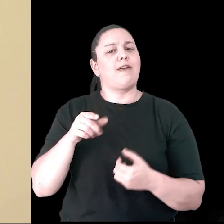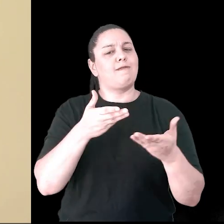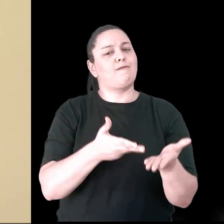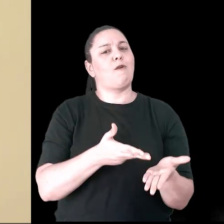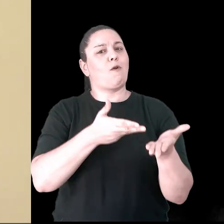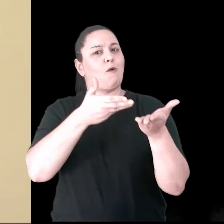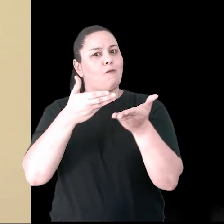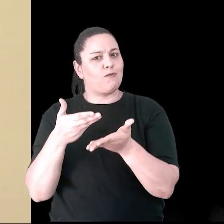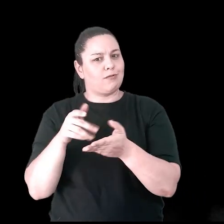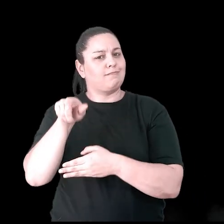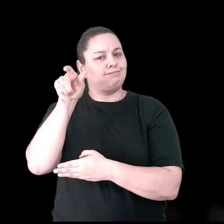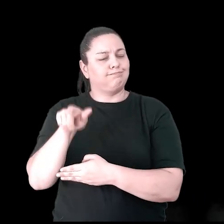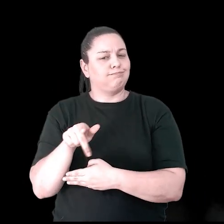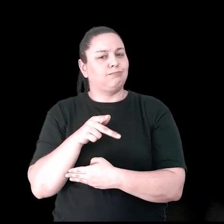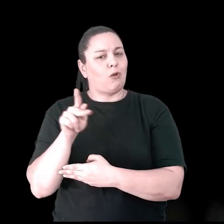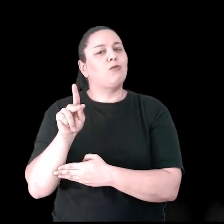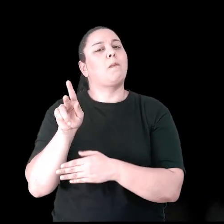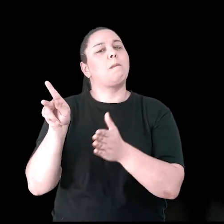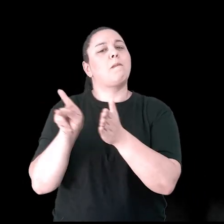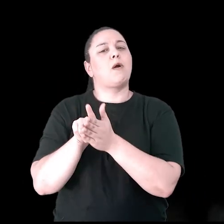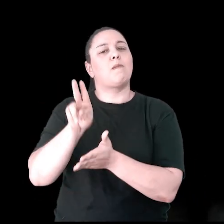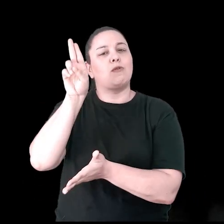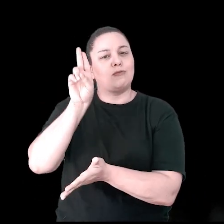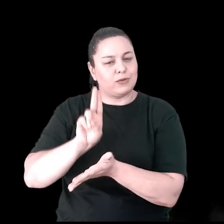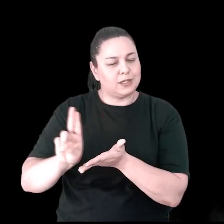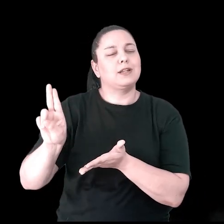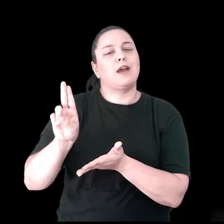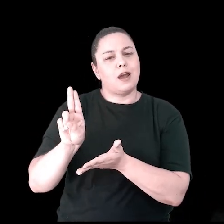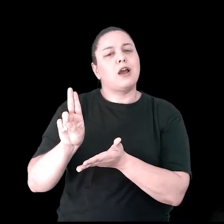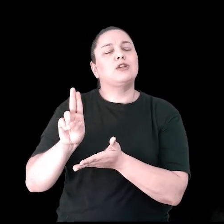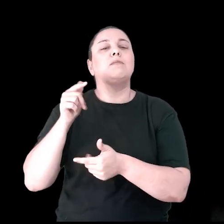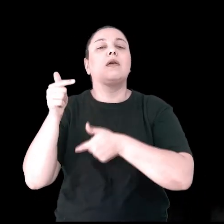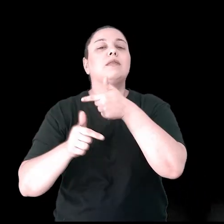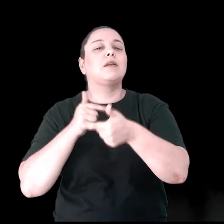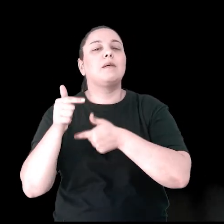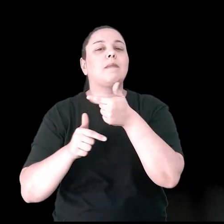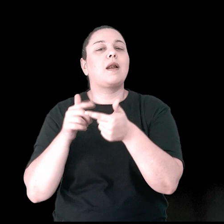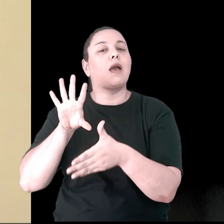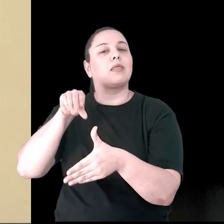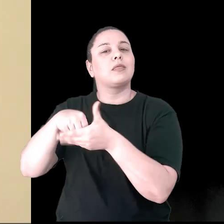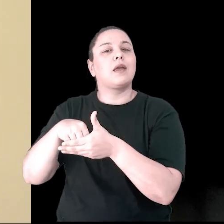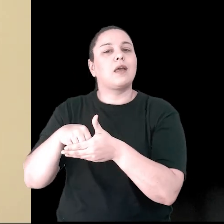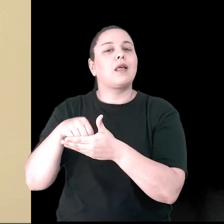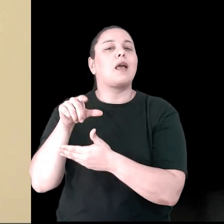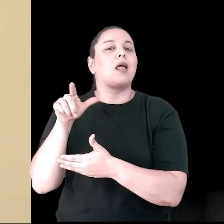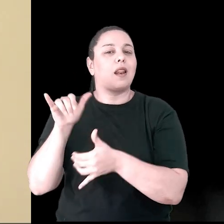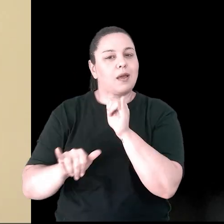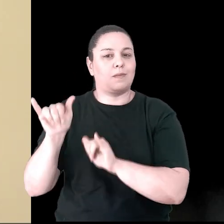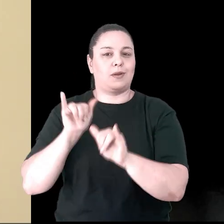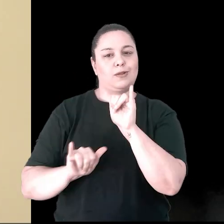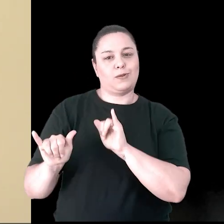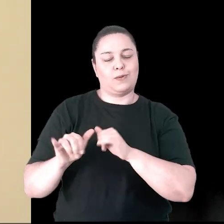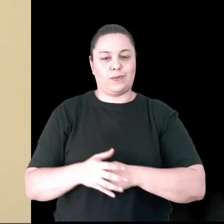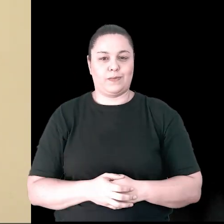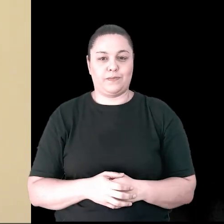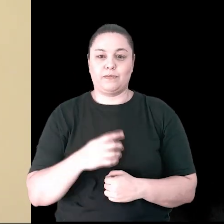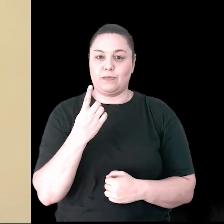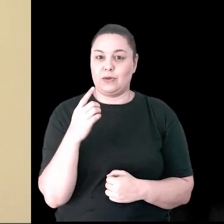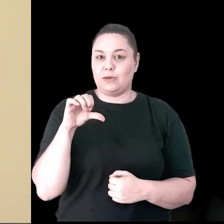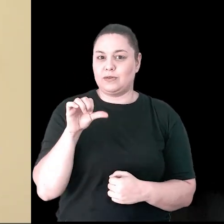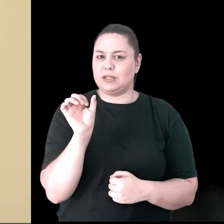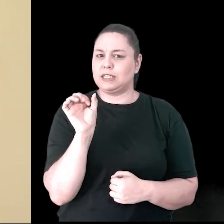1959, Shimomura foi convidado pelo Dr. Frank Johnson, da Universidade de Princeton, para trabalhar em seu laboratório.